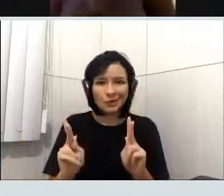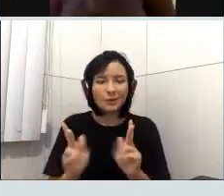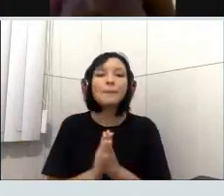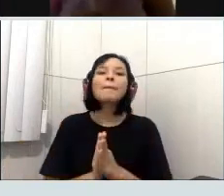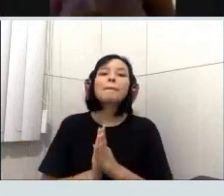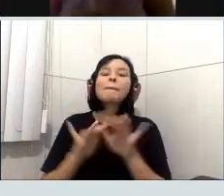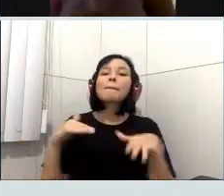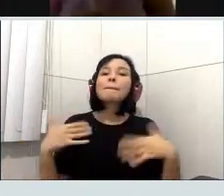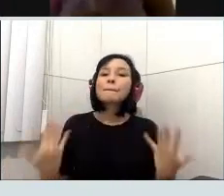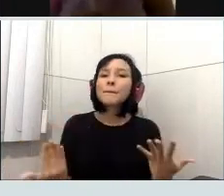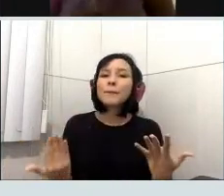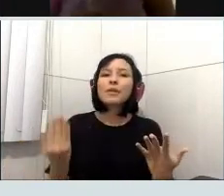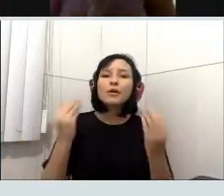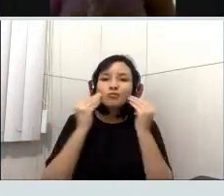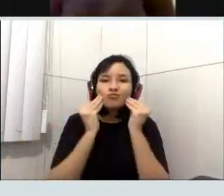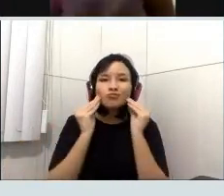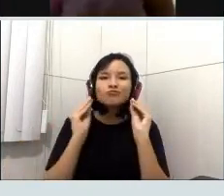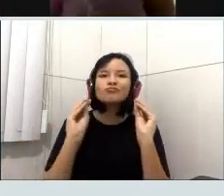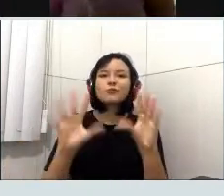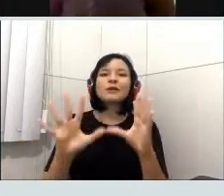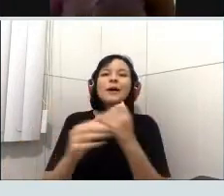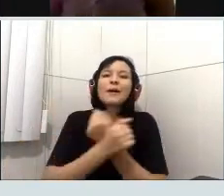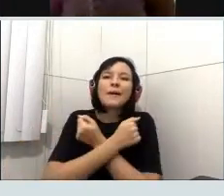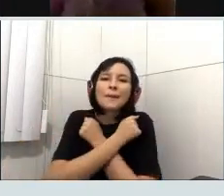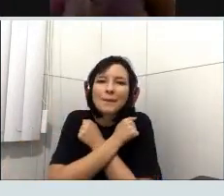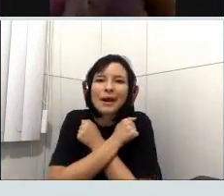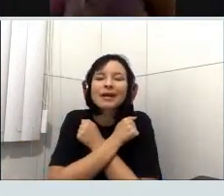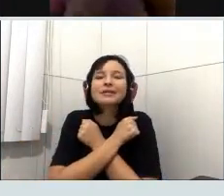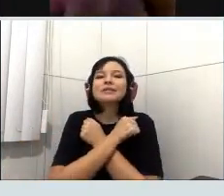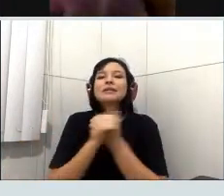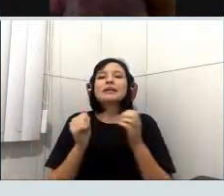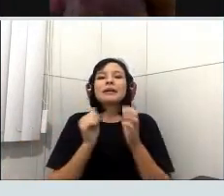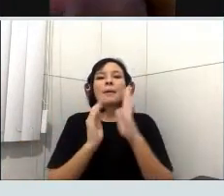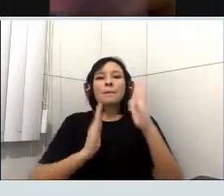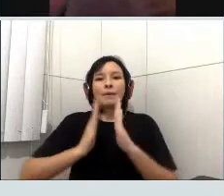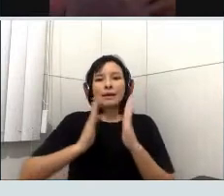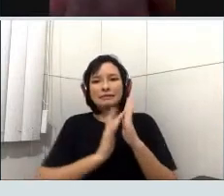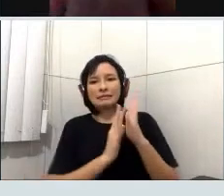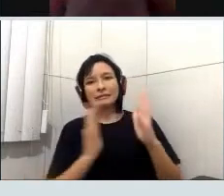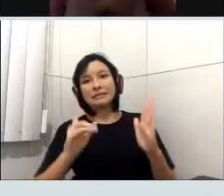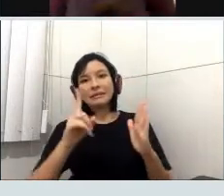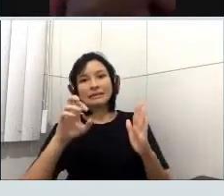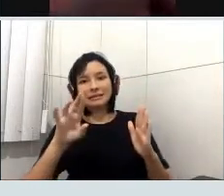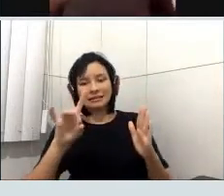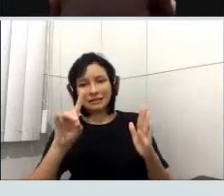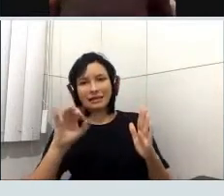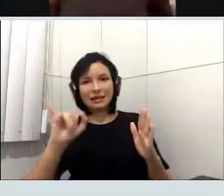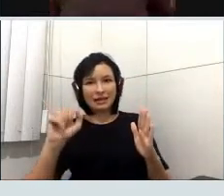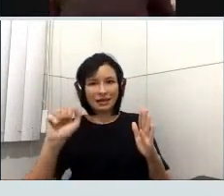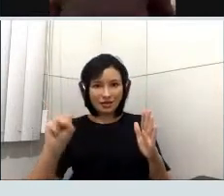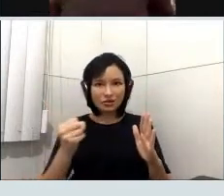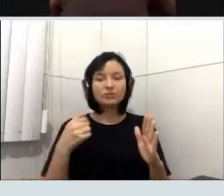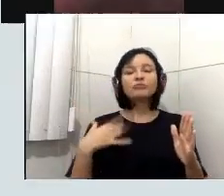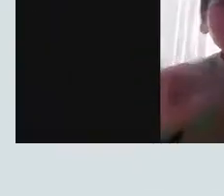grande beijo, um grande abraço. Daqui a 15 dias a gente se vê. Mas já vou colocar agora todos esses materiais que eu